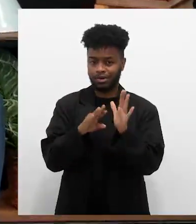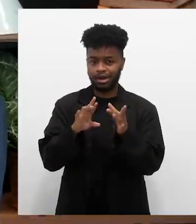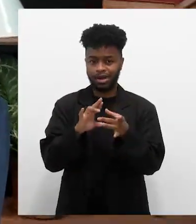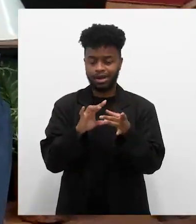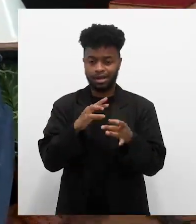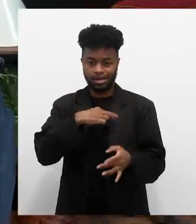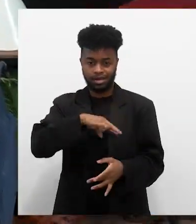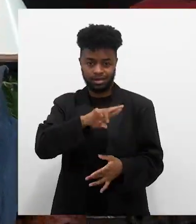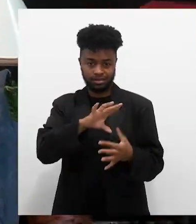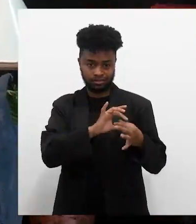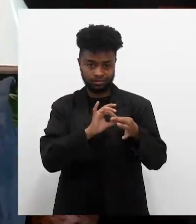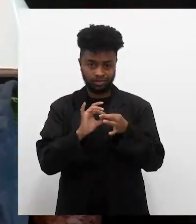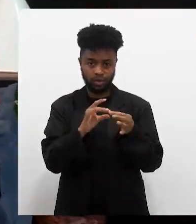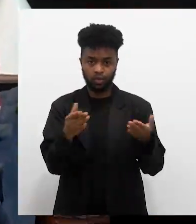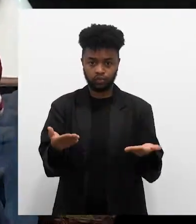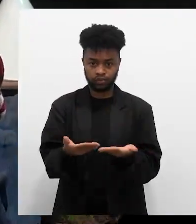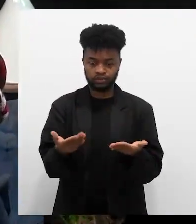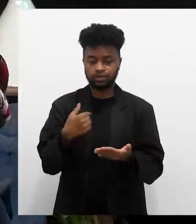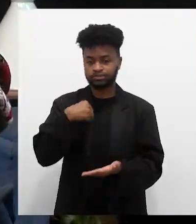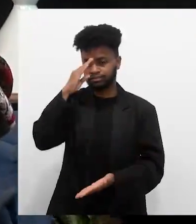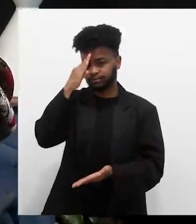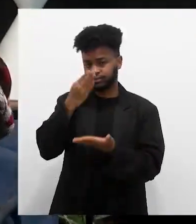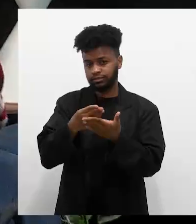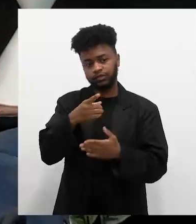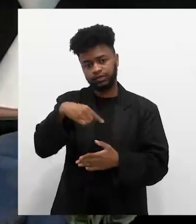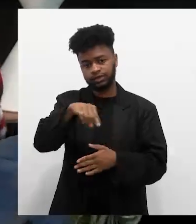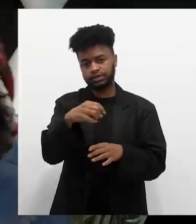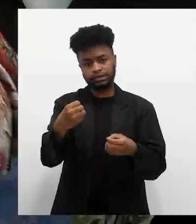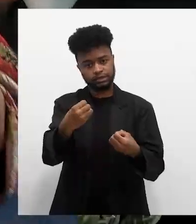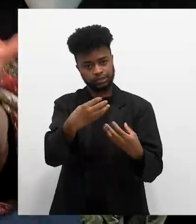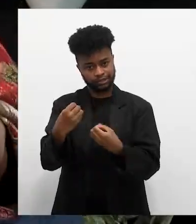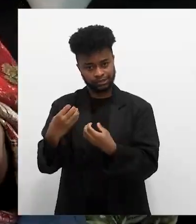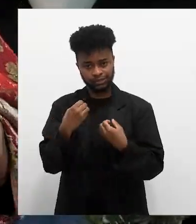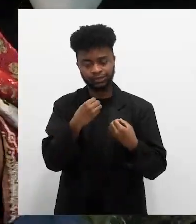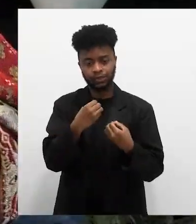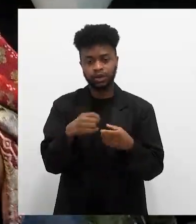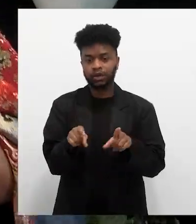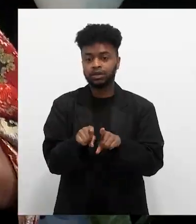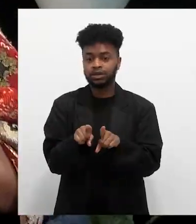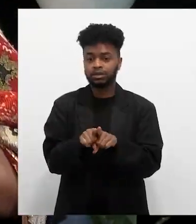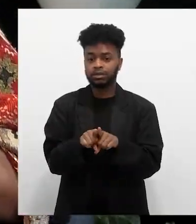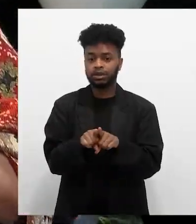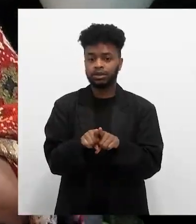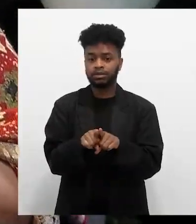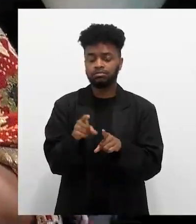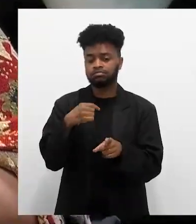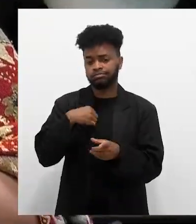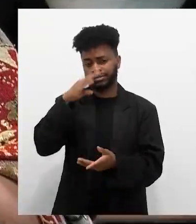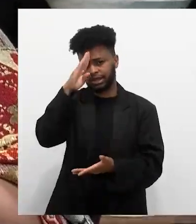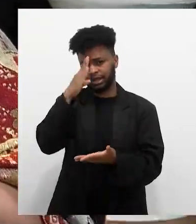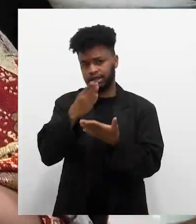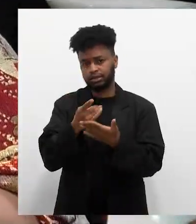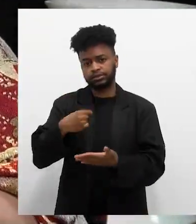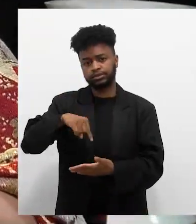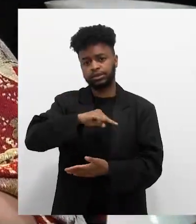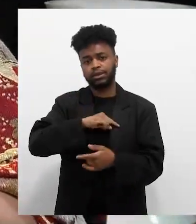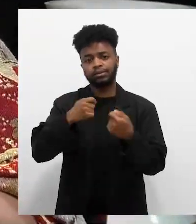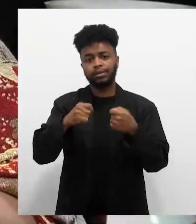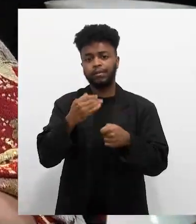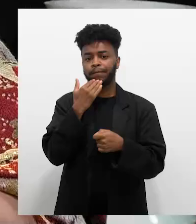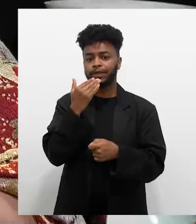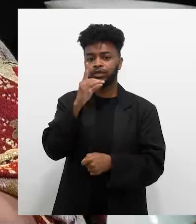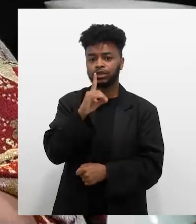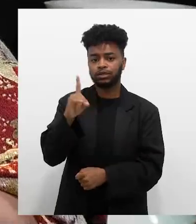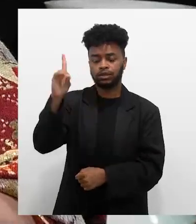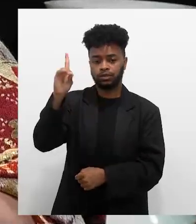encerrando aqui o programa Religare de hoje. Creio que foi uma aula para todos nós e eu acho que nós temos que